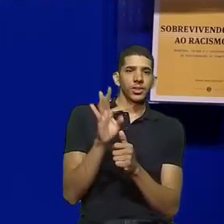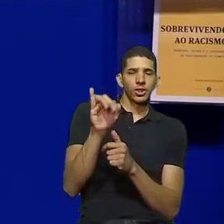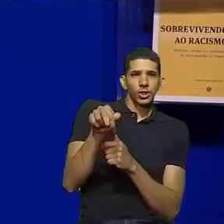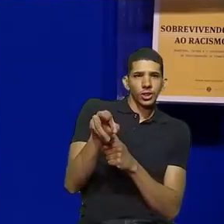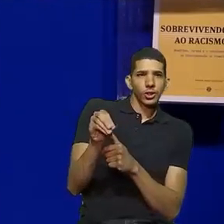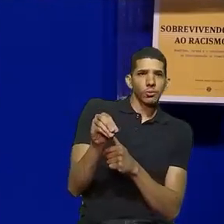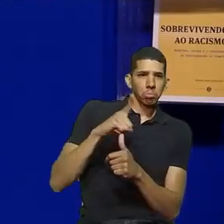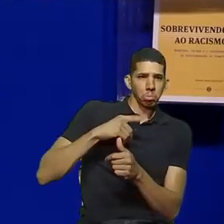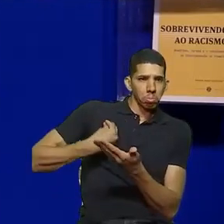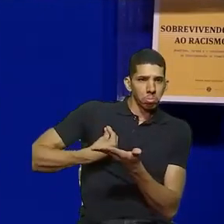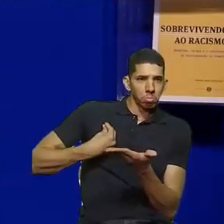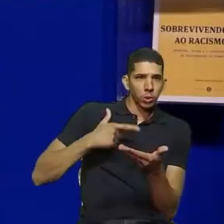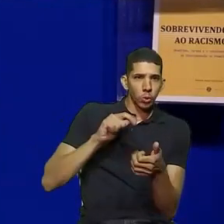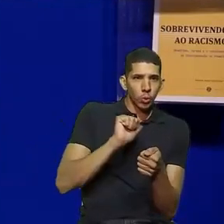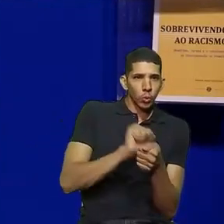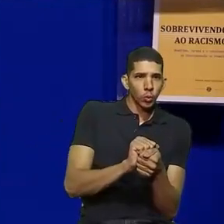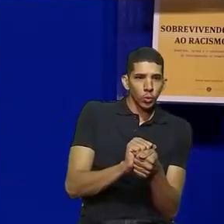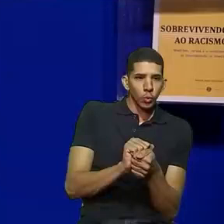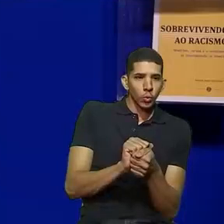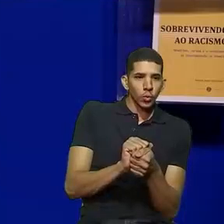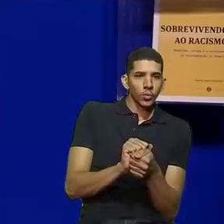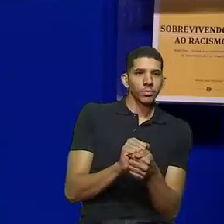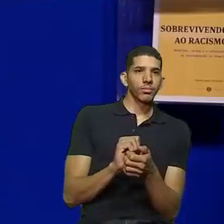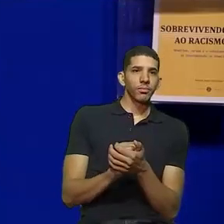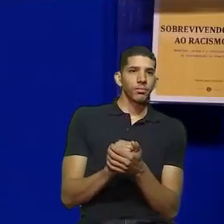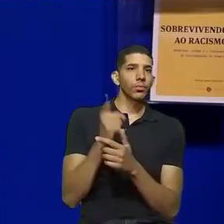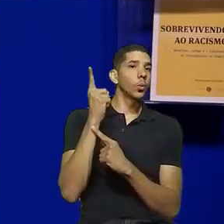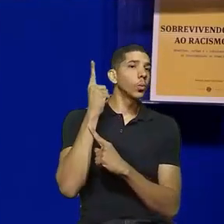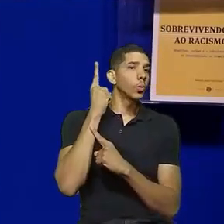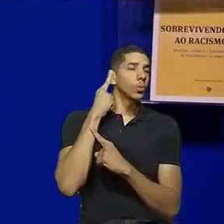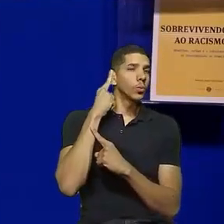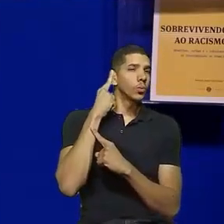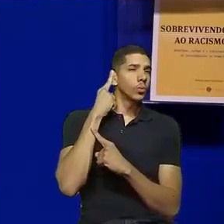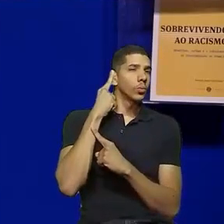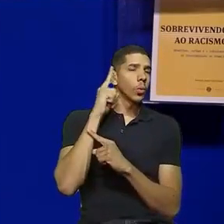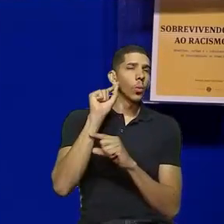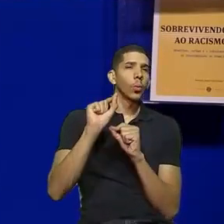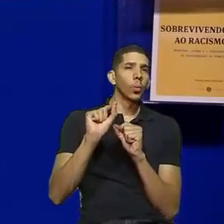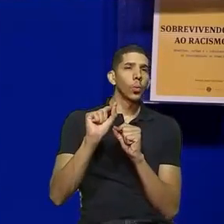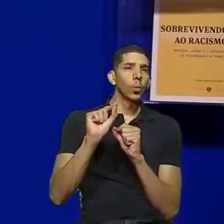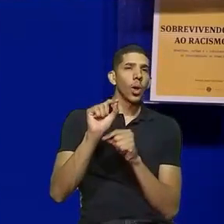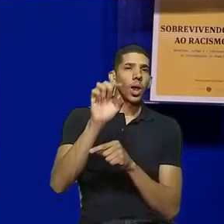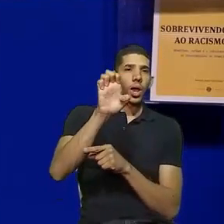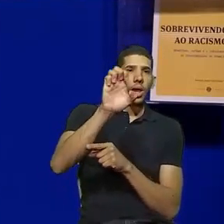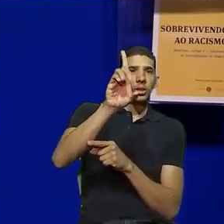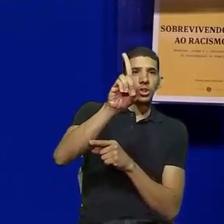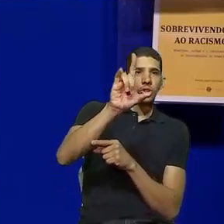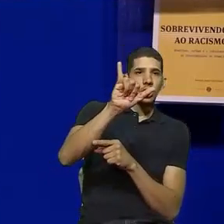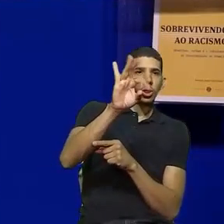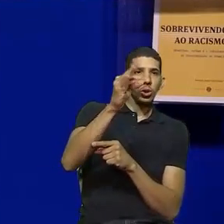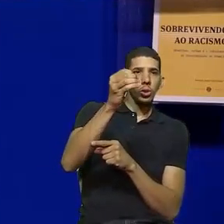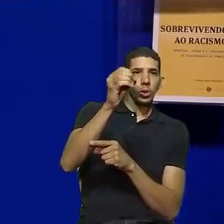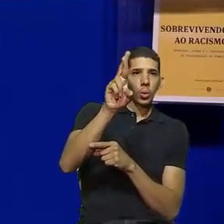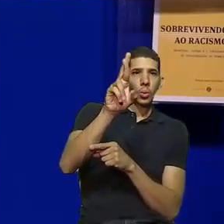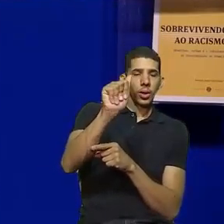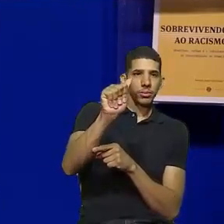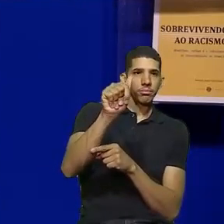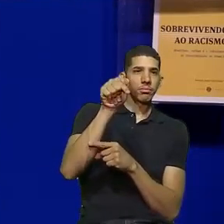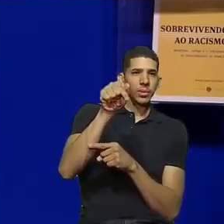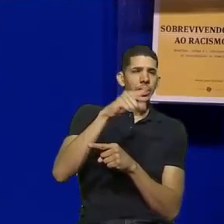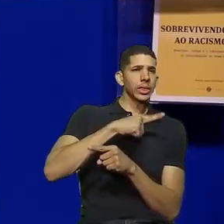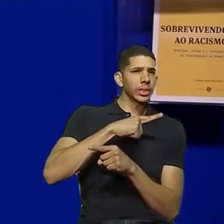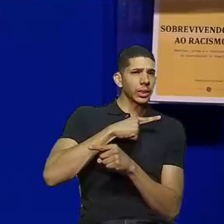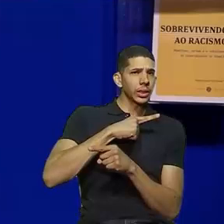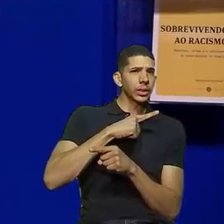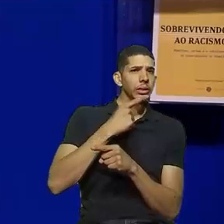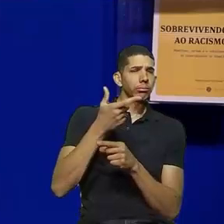que estava conosco, soprou a Palas, editora da Cristina e da Mariana Varte. Editora que tem em seu catálogo os